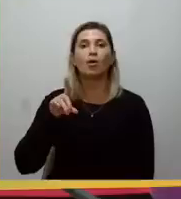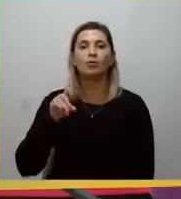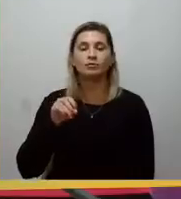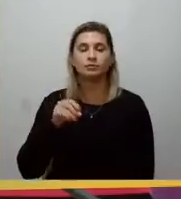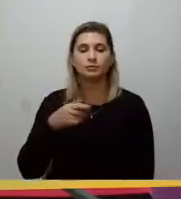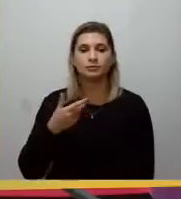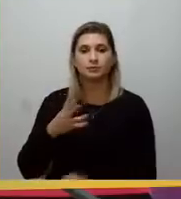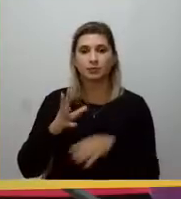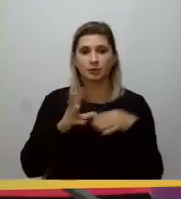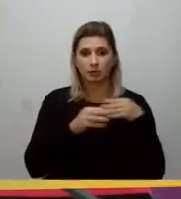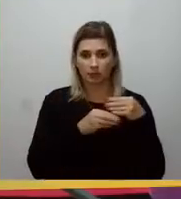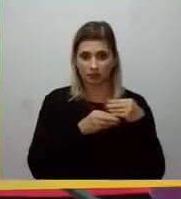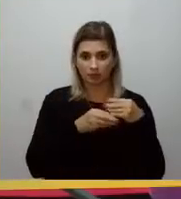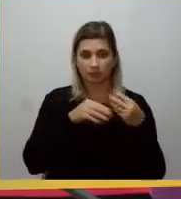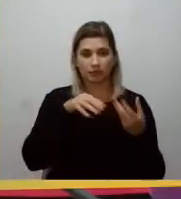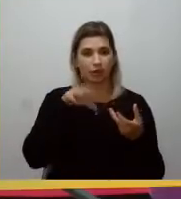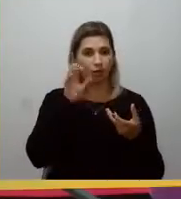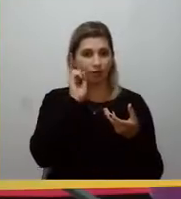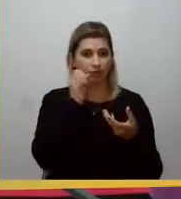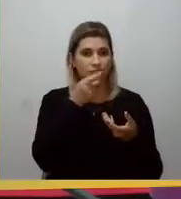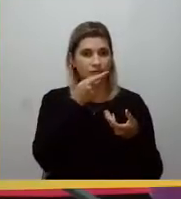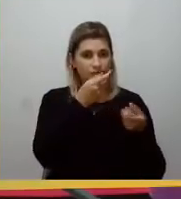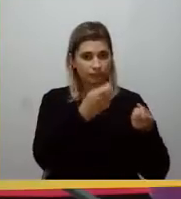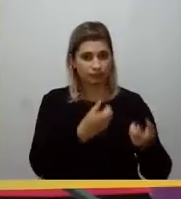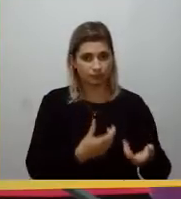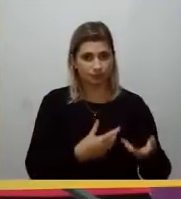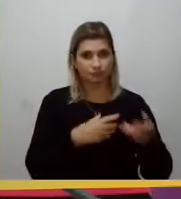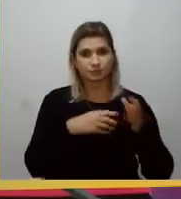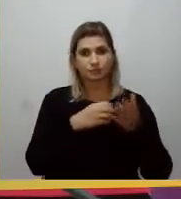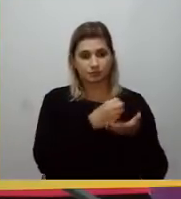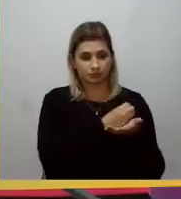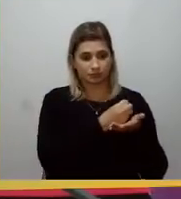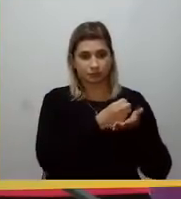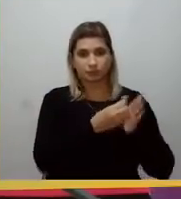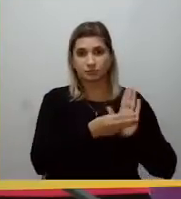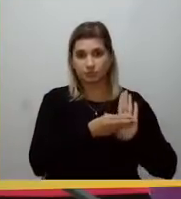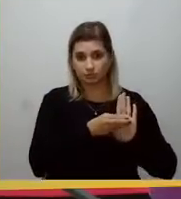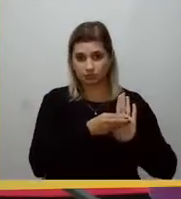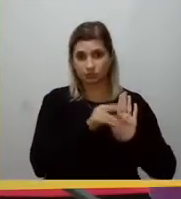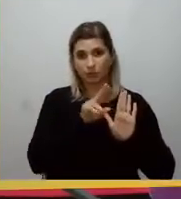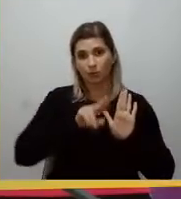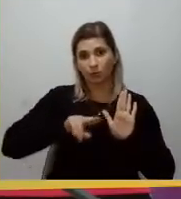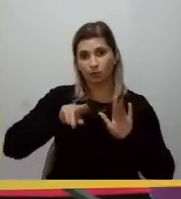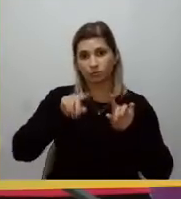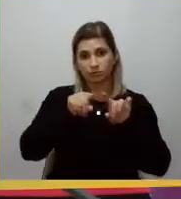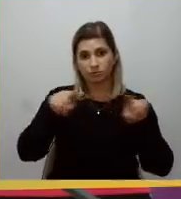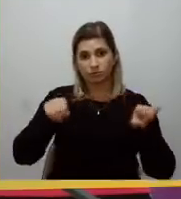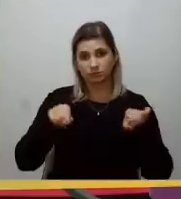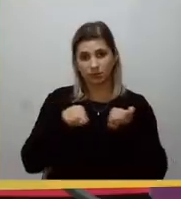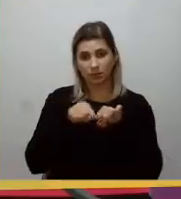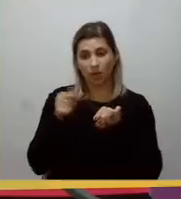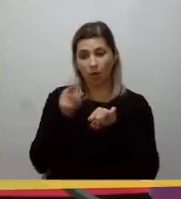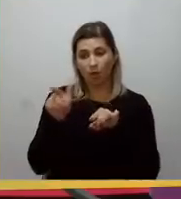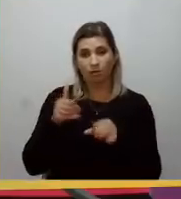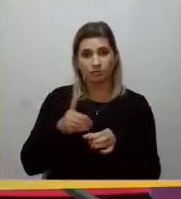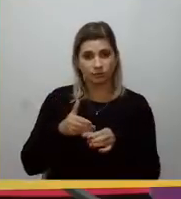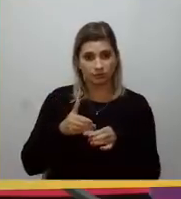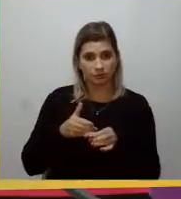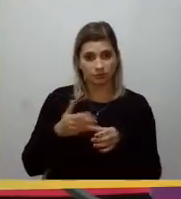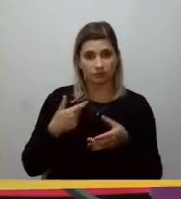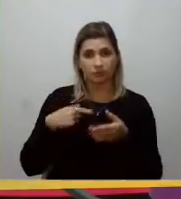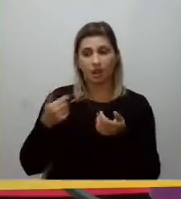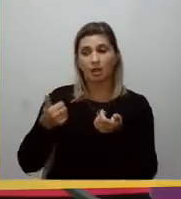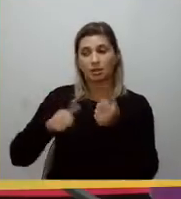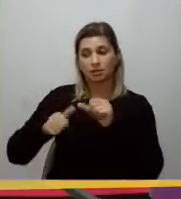complementando e ouvindo o senhor falar sobre a cláusula contratual que falava sobre o uso do aterro por outros municípios, analisando os contratos, e a